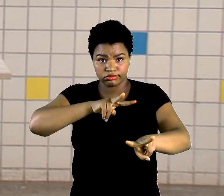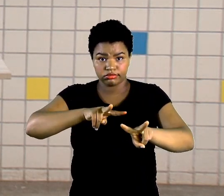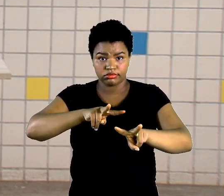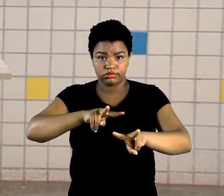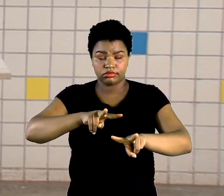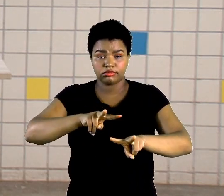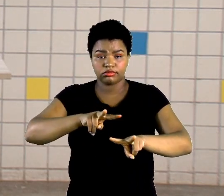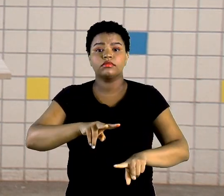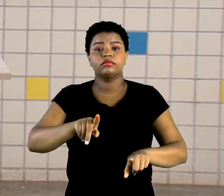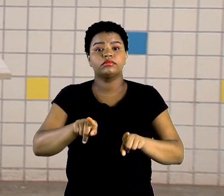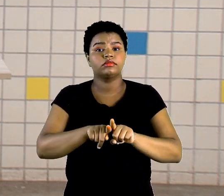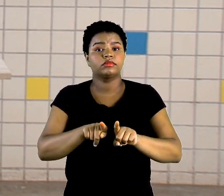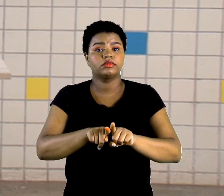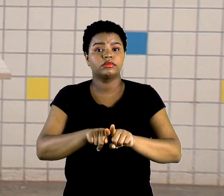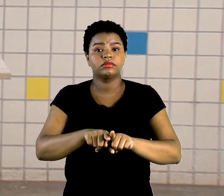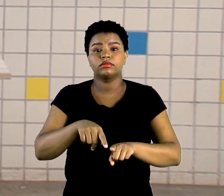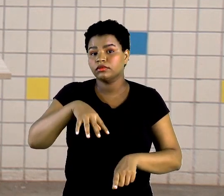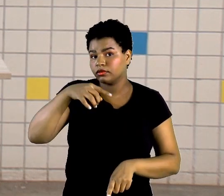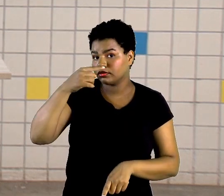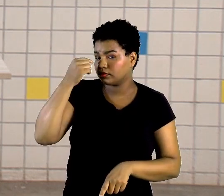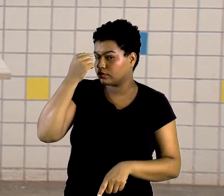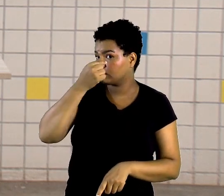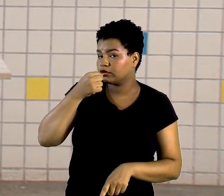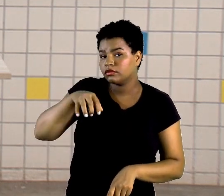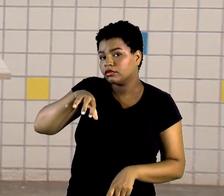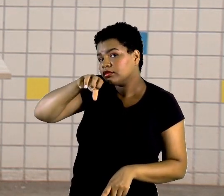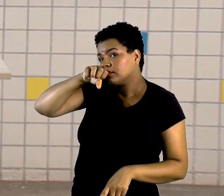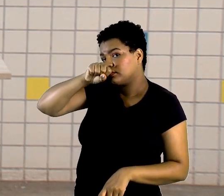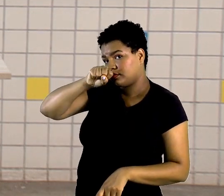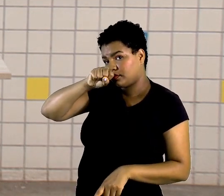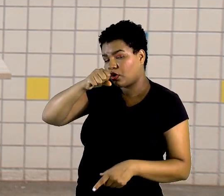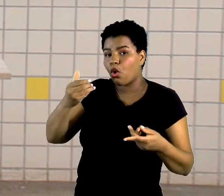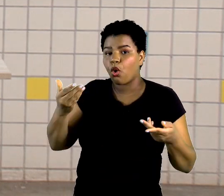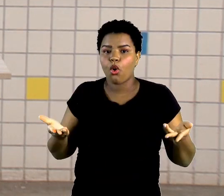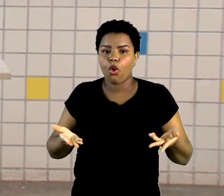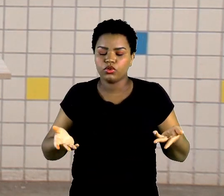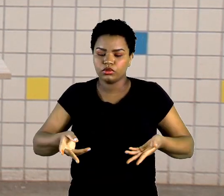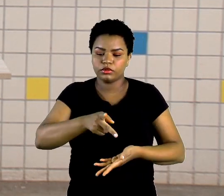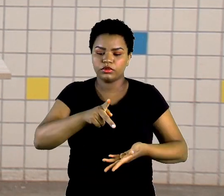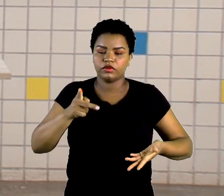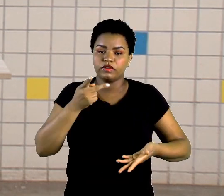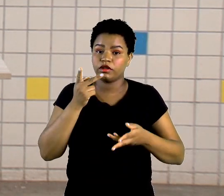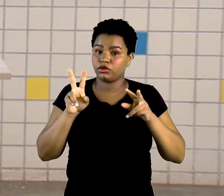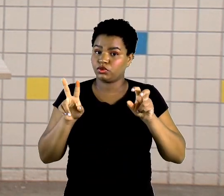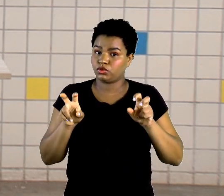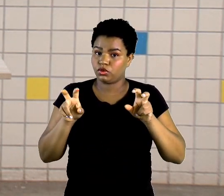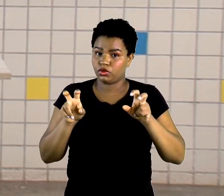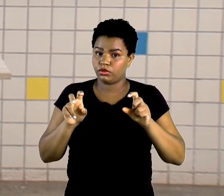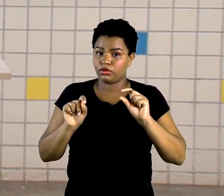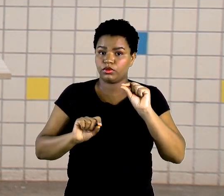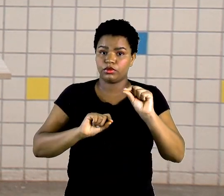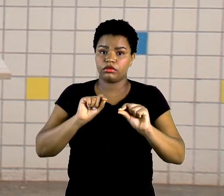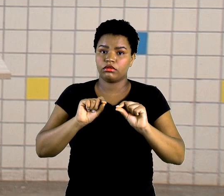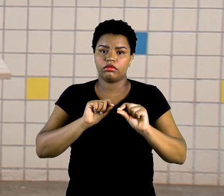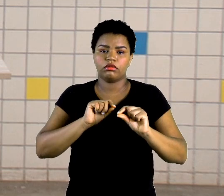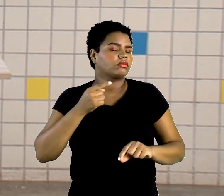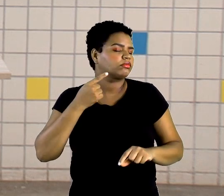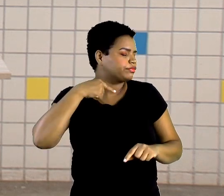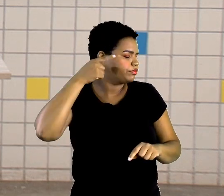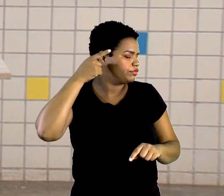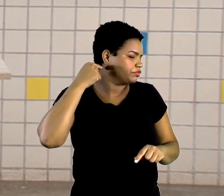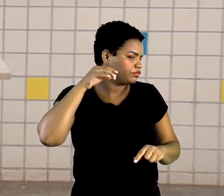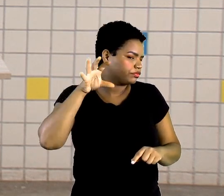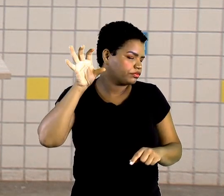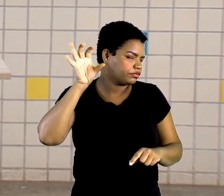e olfato. Mas hoje, a professora aqui, nós vamos estar falando sobre a audição.